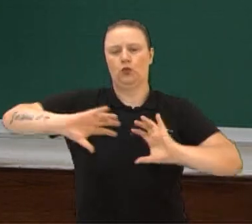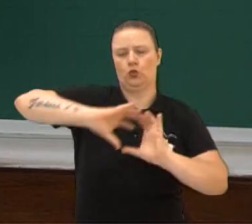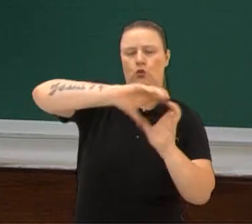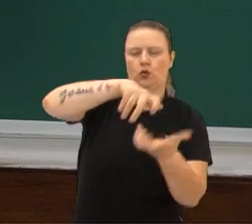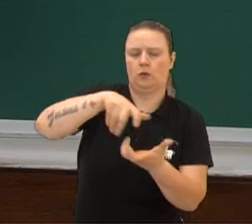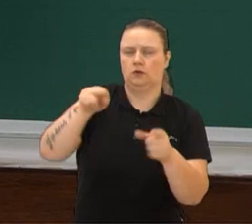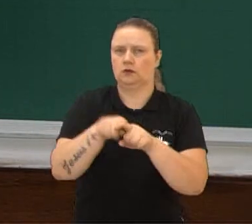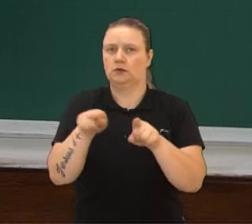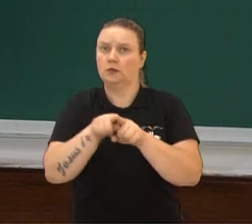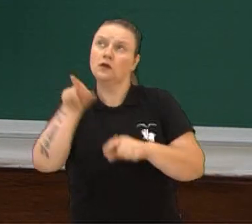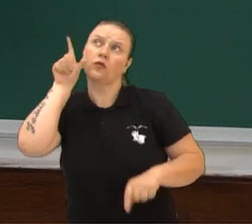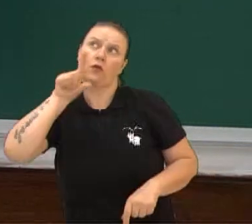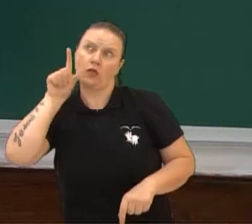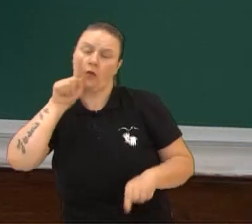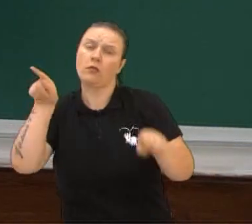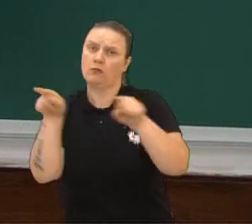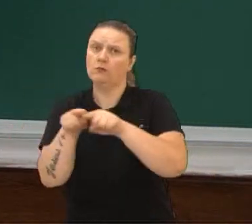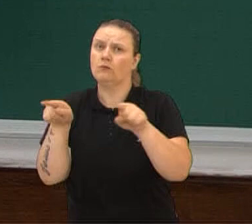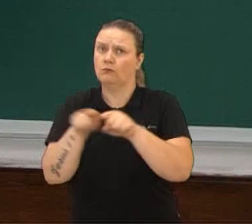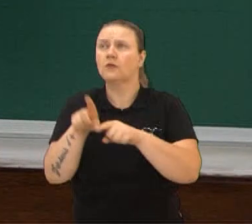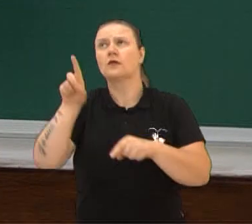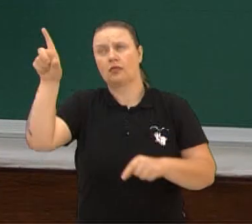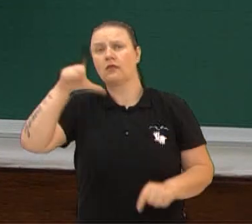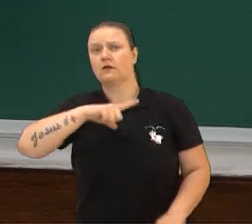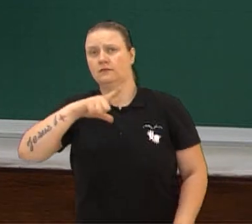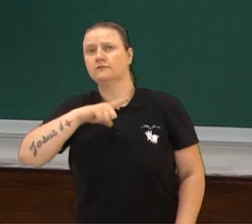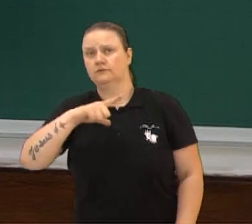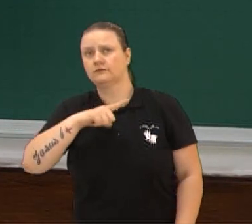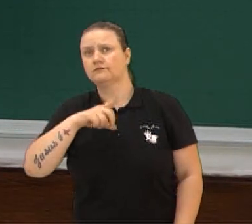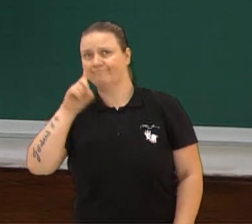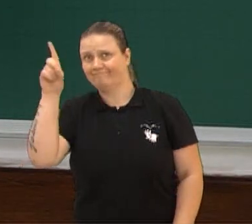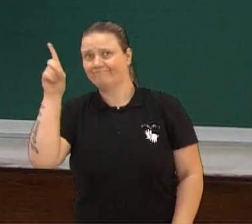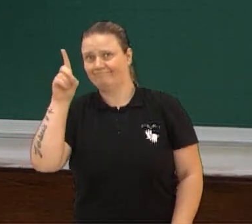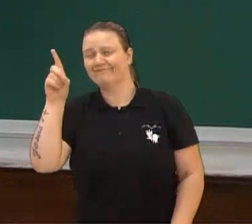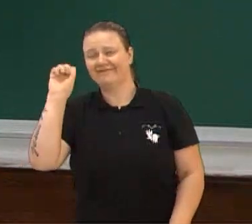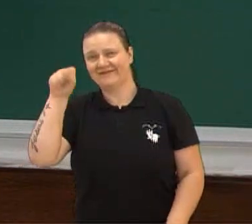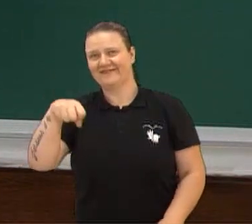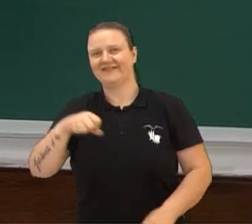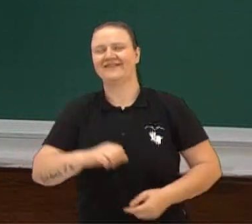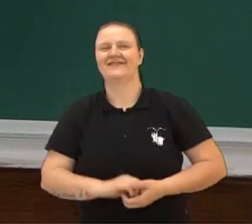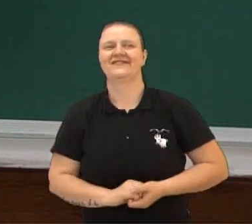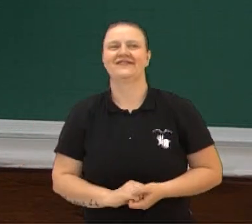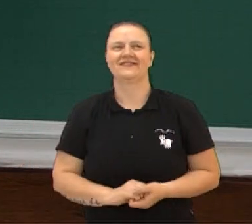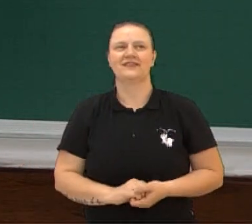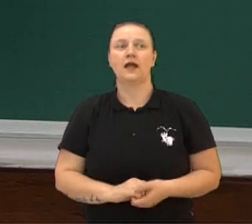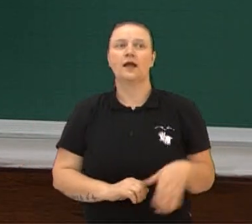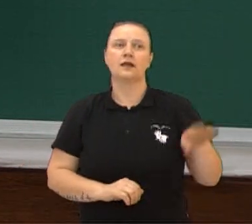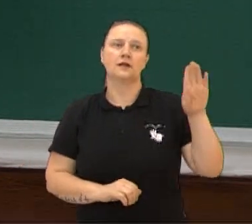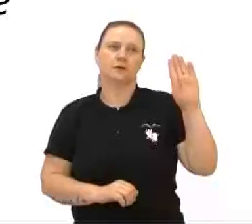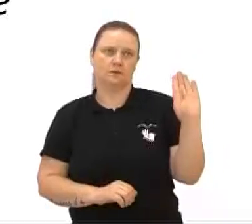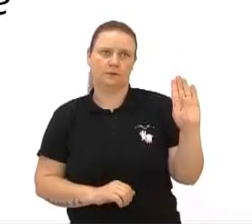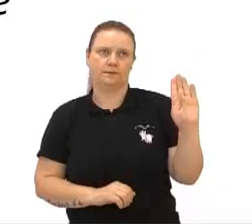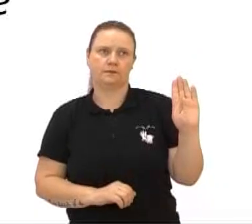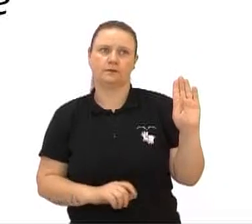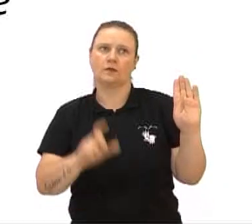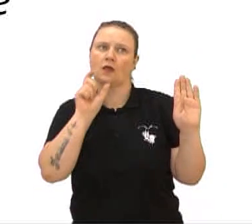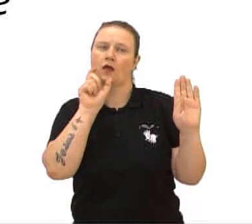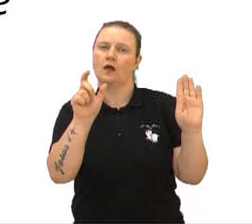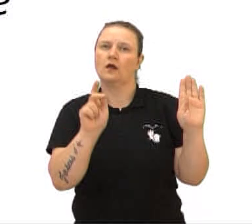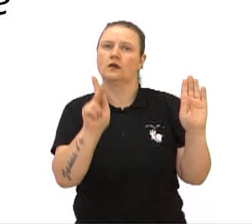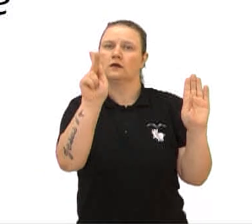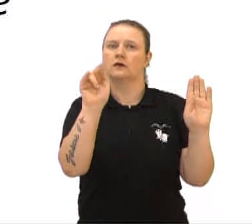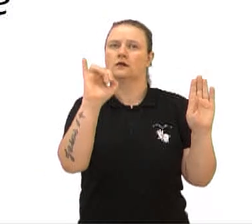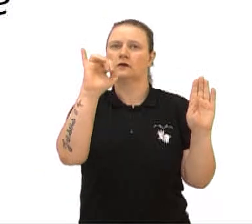Nova York, porque a cultura latina também está presente lá em Nova York. Lá B, a palavra